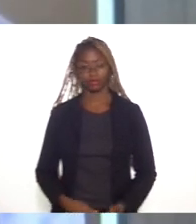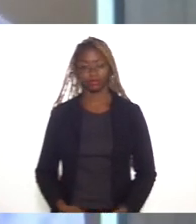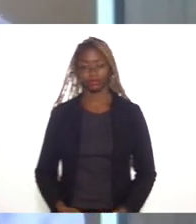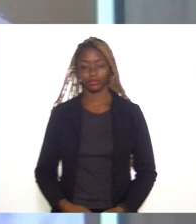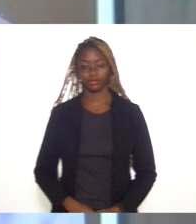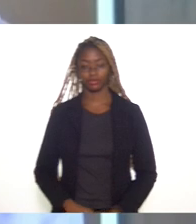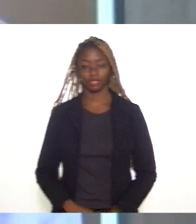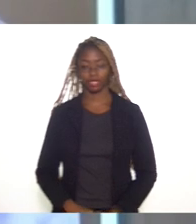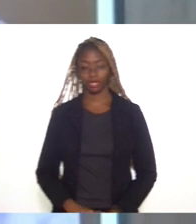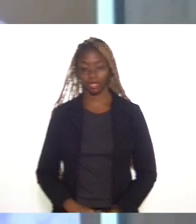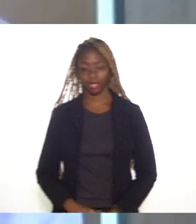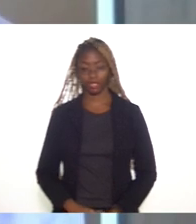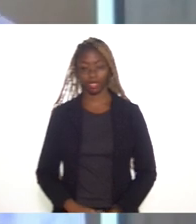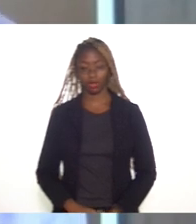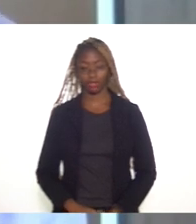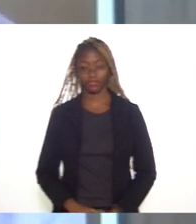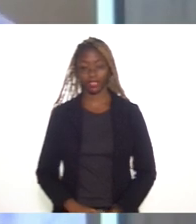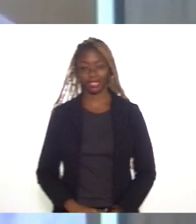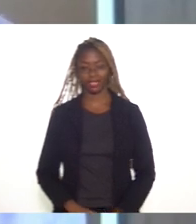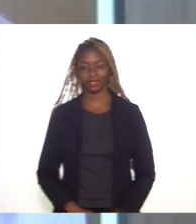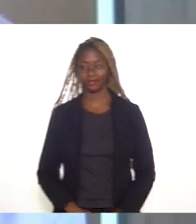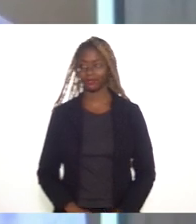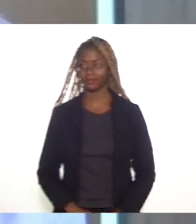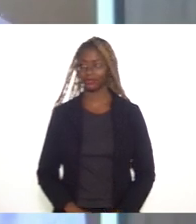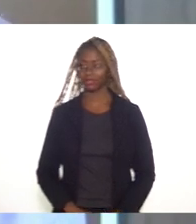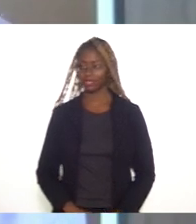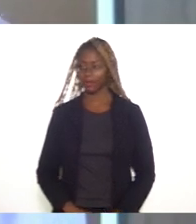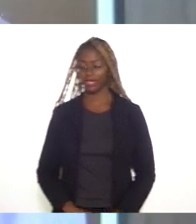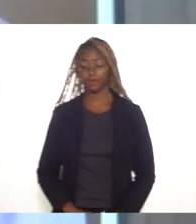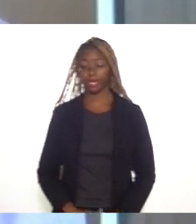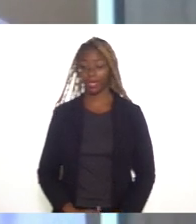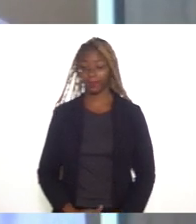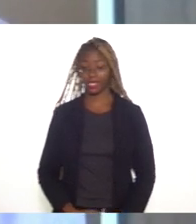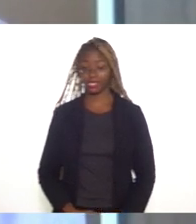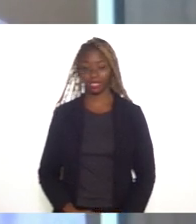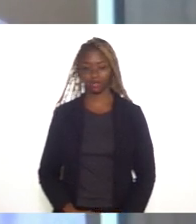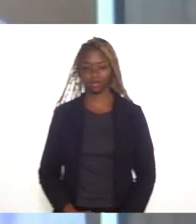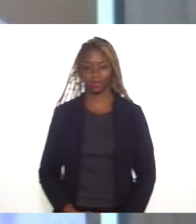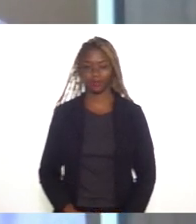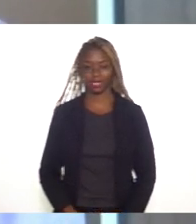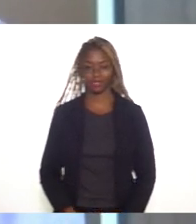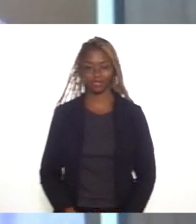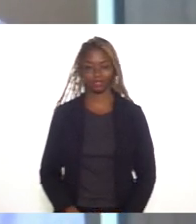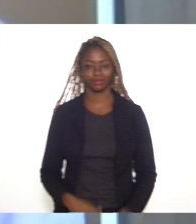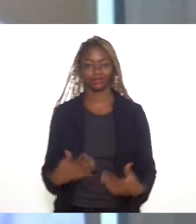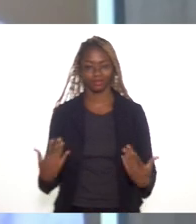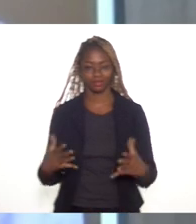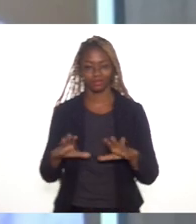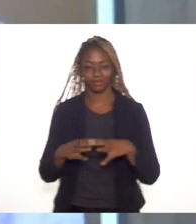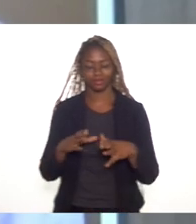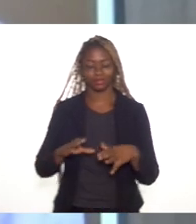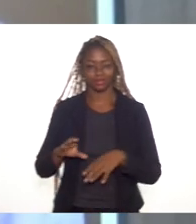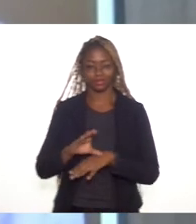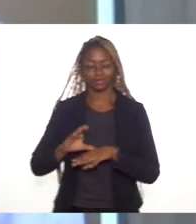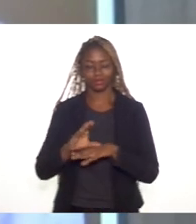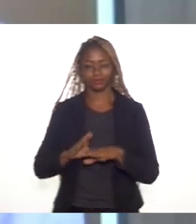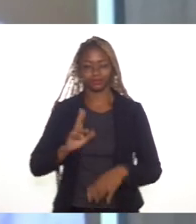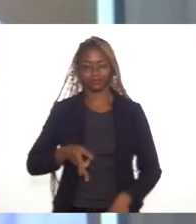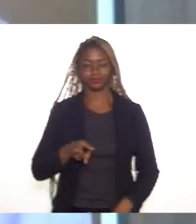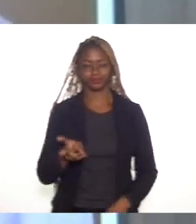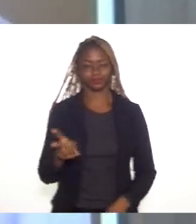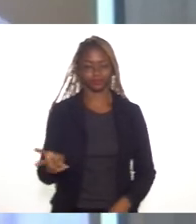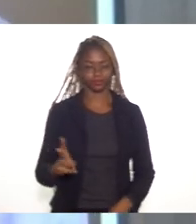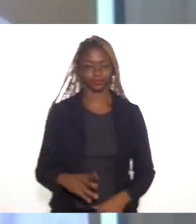deputado Márcio Canella. Elaborado pelo Departamento de Apoio às Comissões Permanentes, Plenário